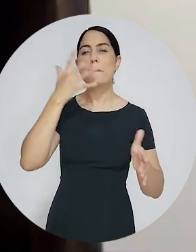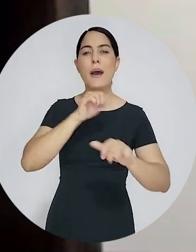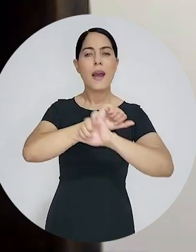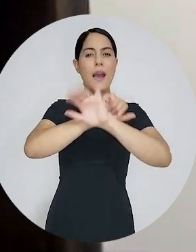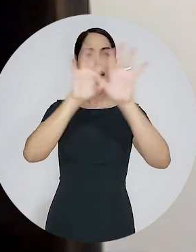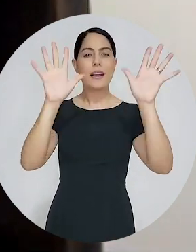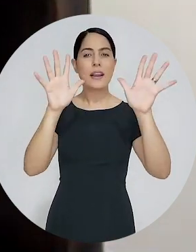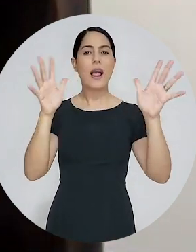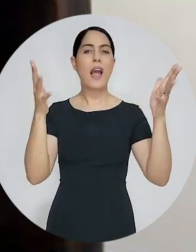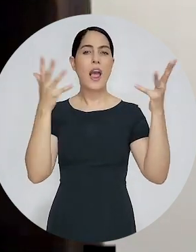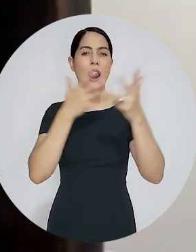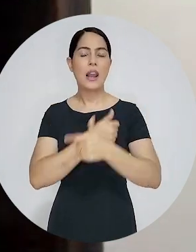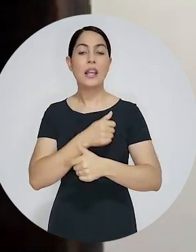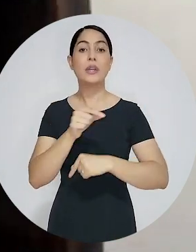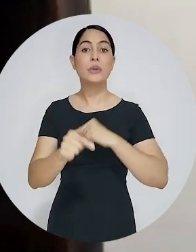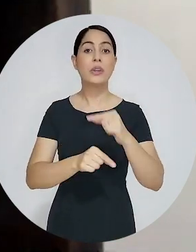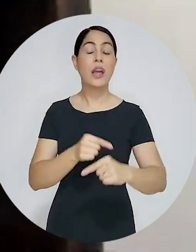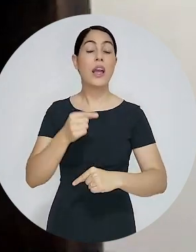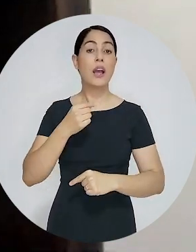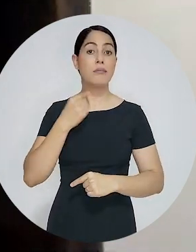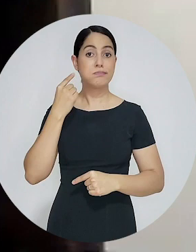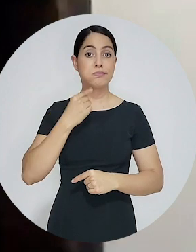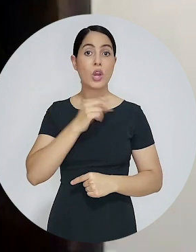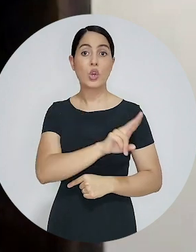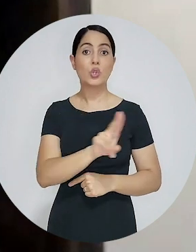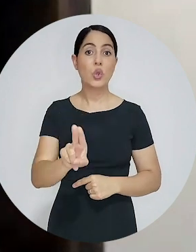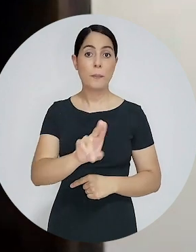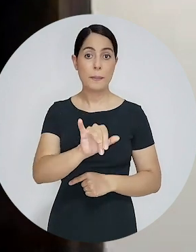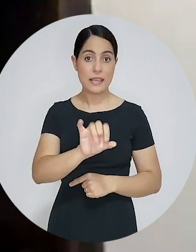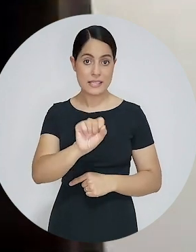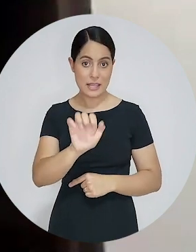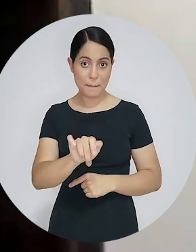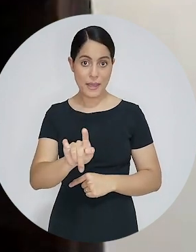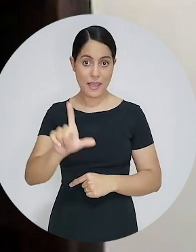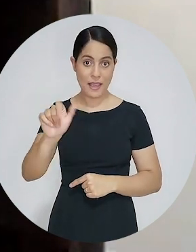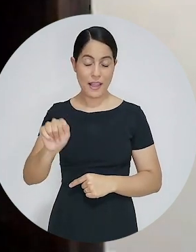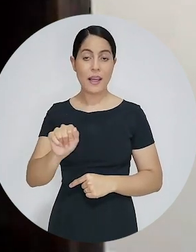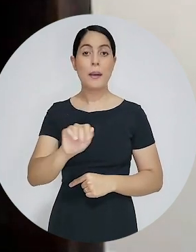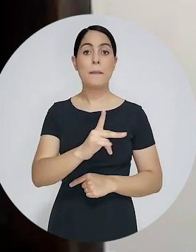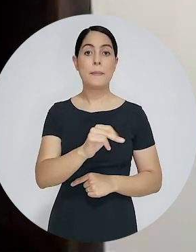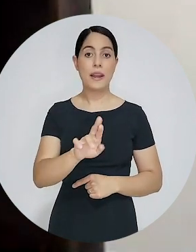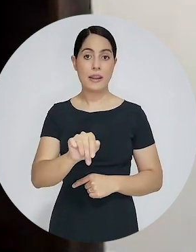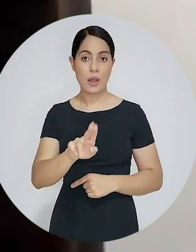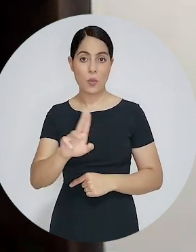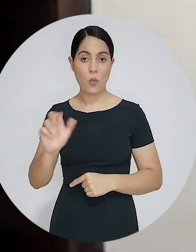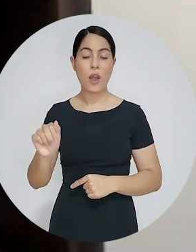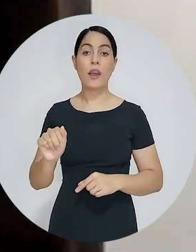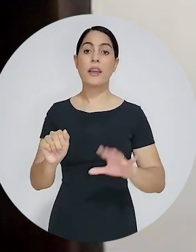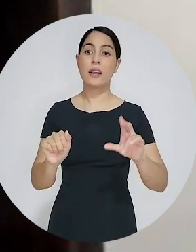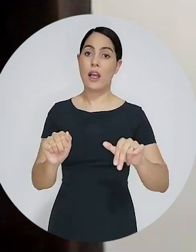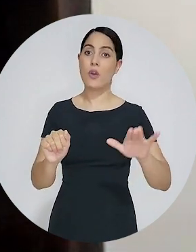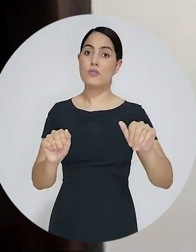Depoimento belíssimo das advogadas do Piauí, doutora Isabela Paranaguá, e da doutora Cláudia Paranaguá,